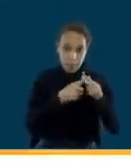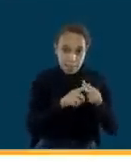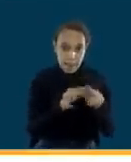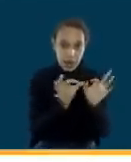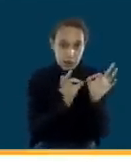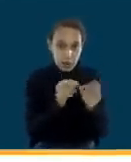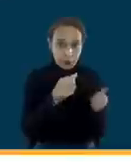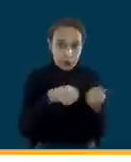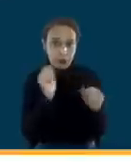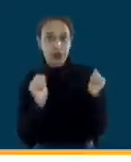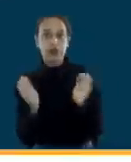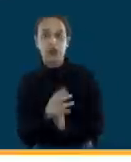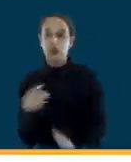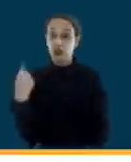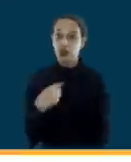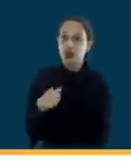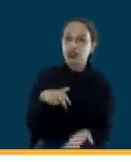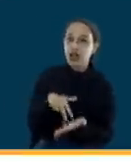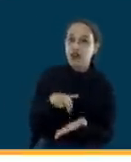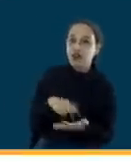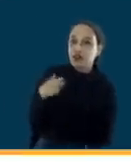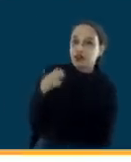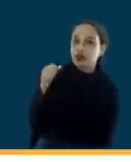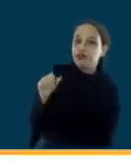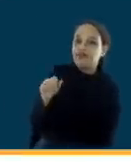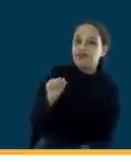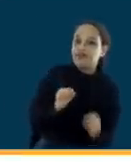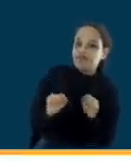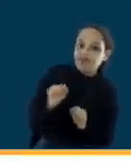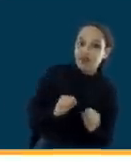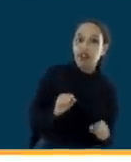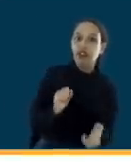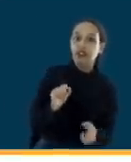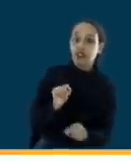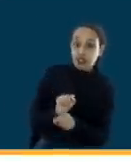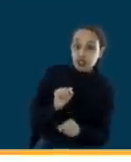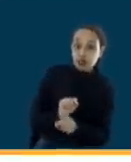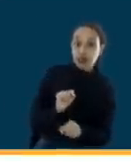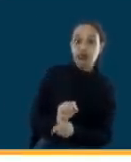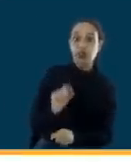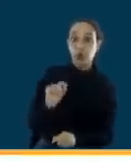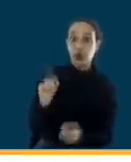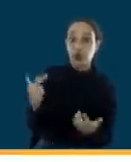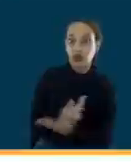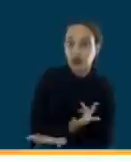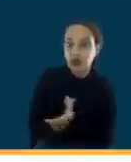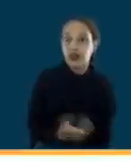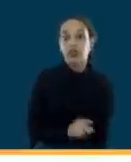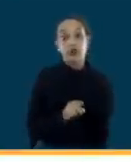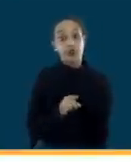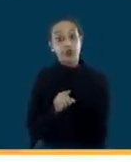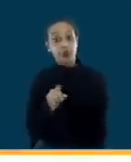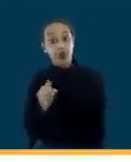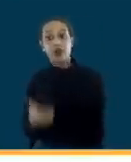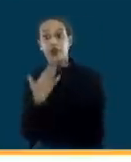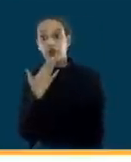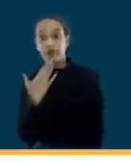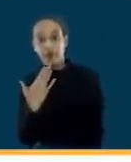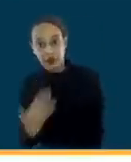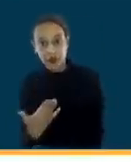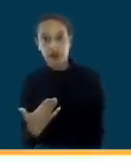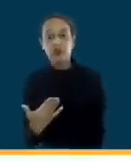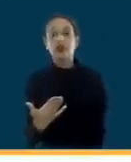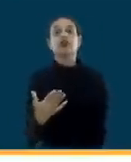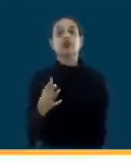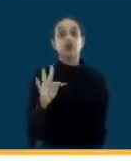com expectativa, que tinha sido pactuado na última reunião com a equipe do secretário Gino, por conta de um pedido do Tribunal de Contas do